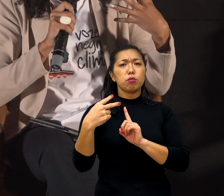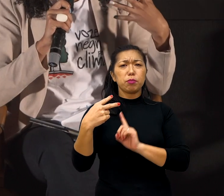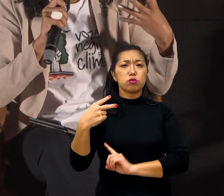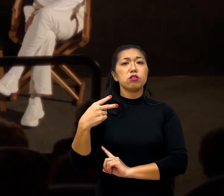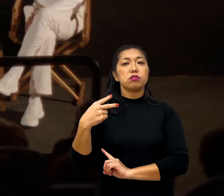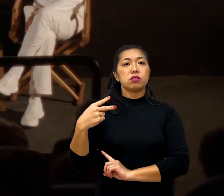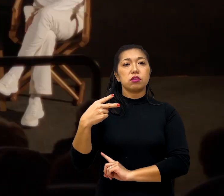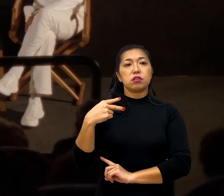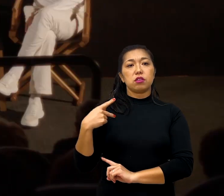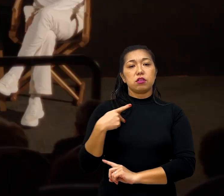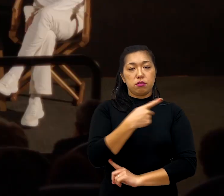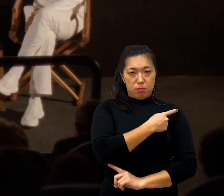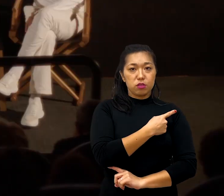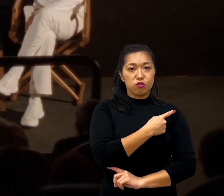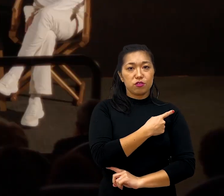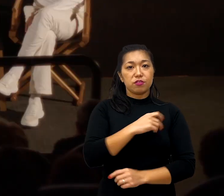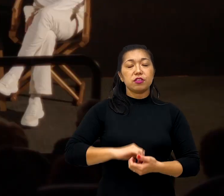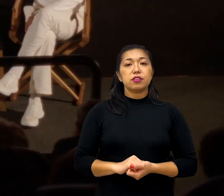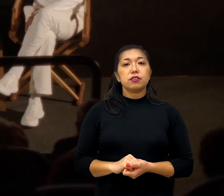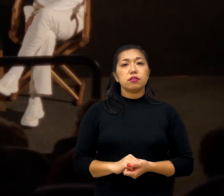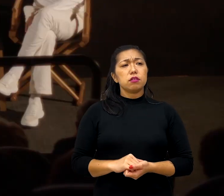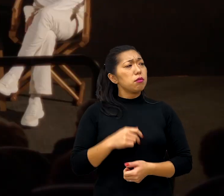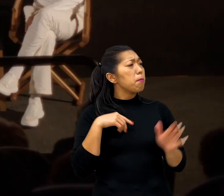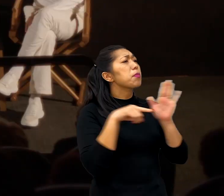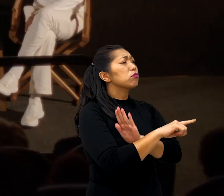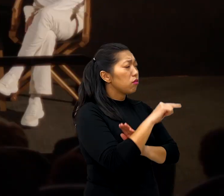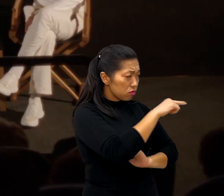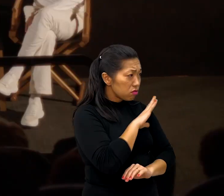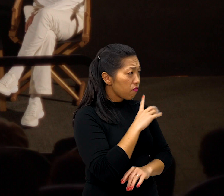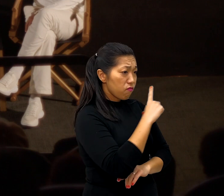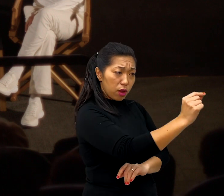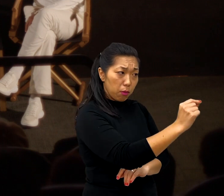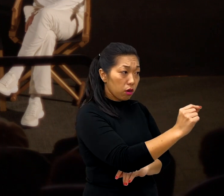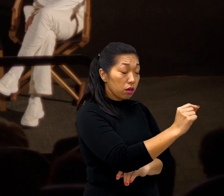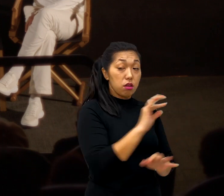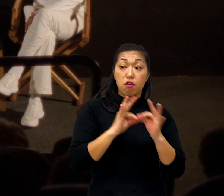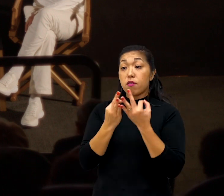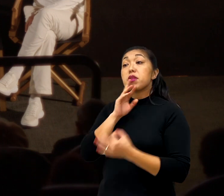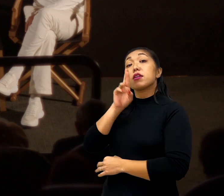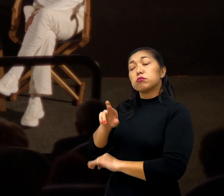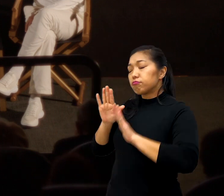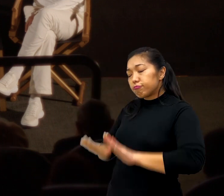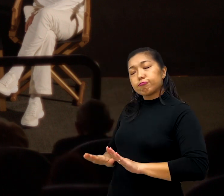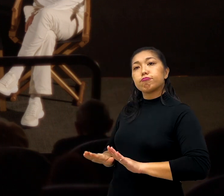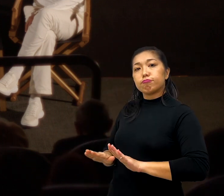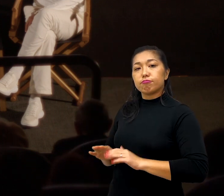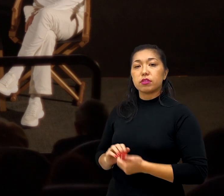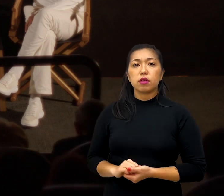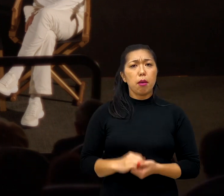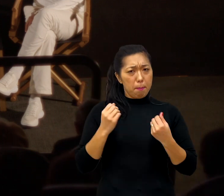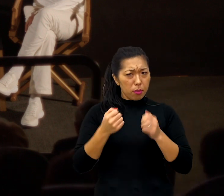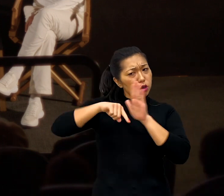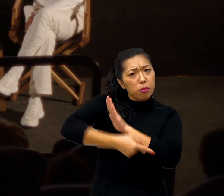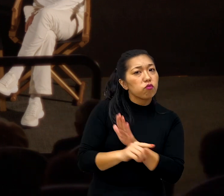pergunta, vocês não vão embora? E a família fala, não, a gente vai ficar. Você poderia aprofundar um pouco mais esse assunto,